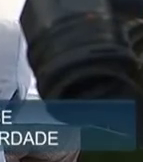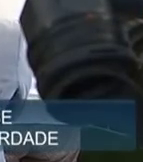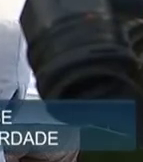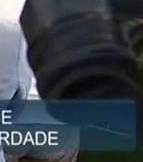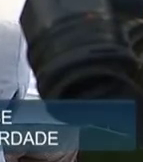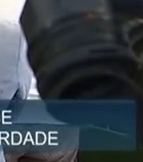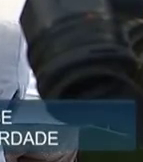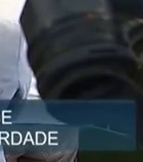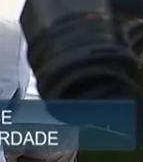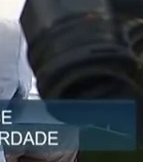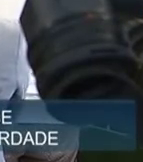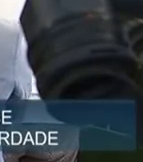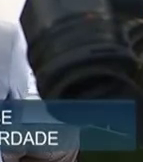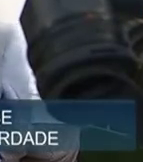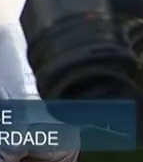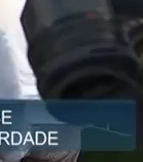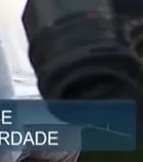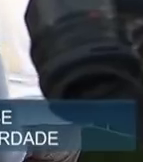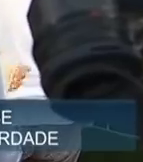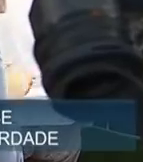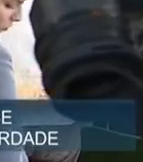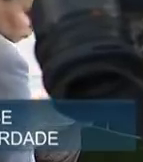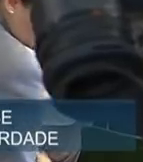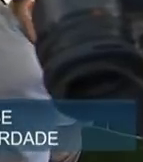está encerrado Esse